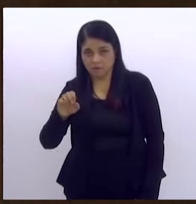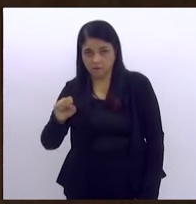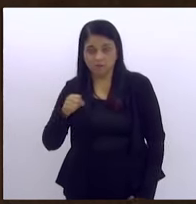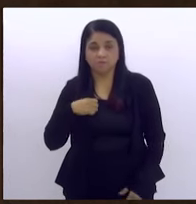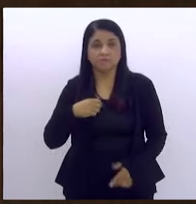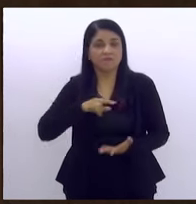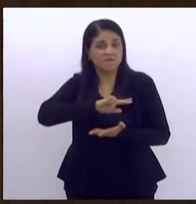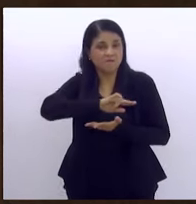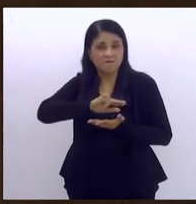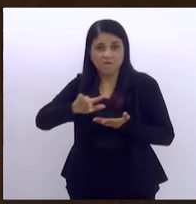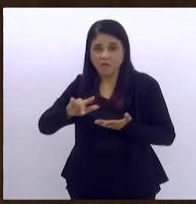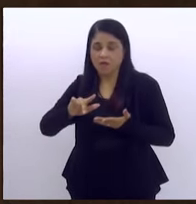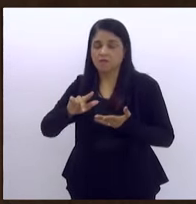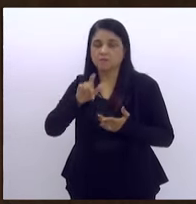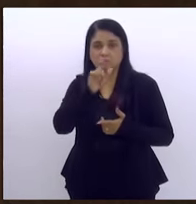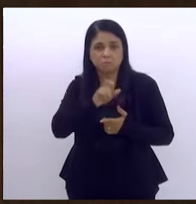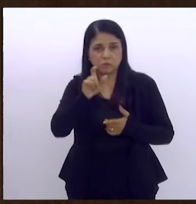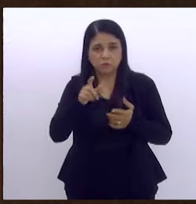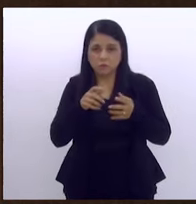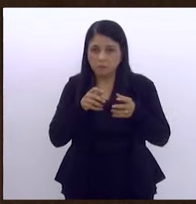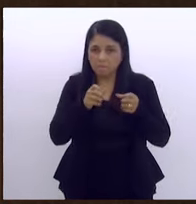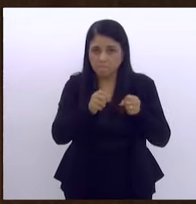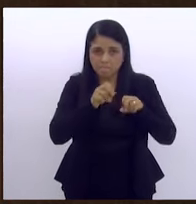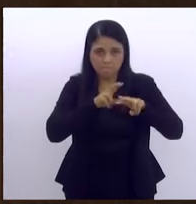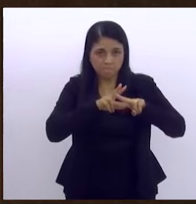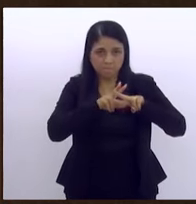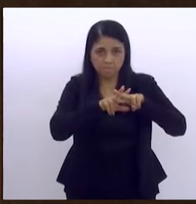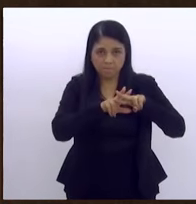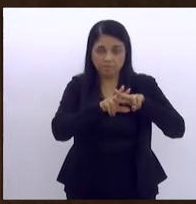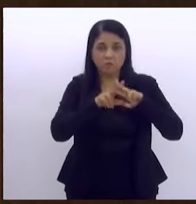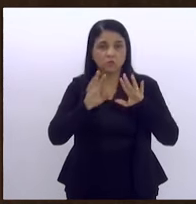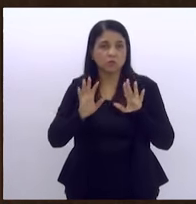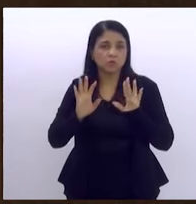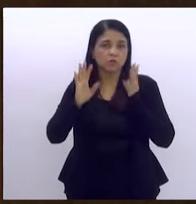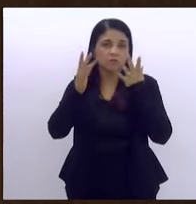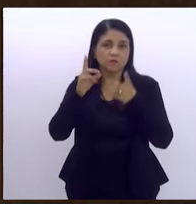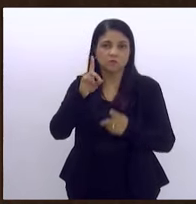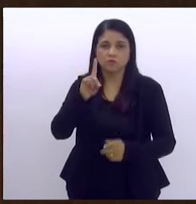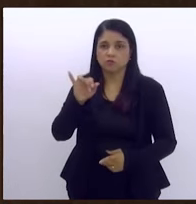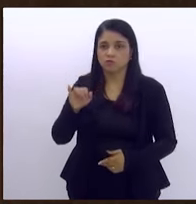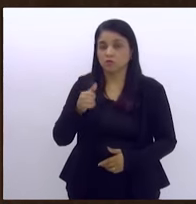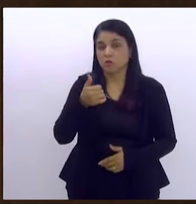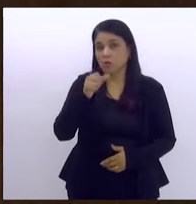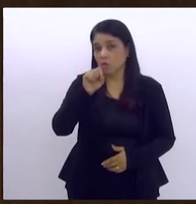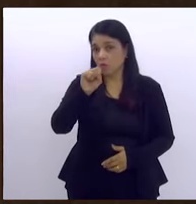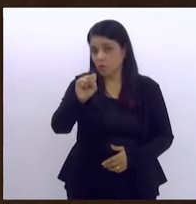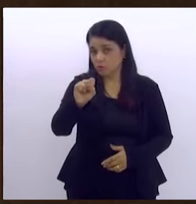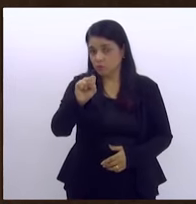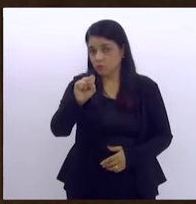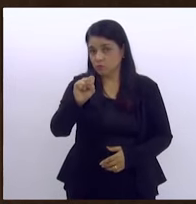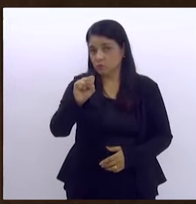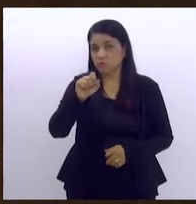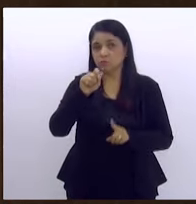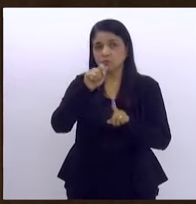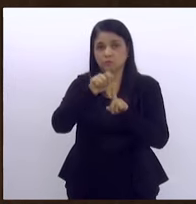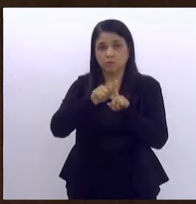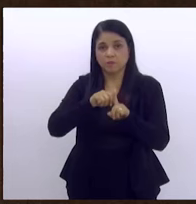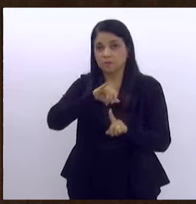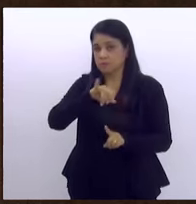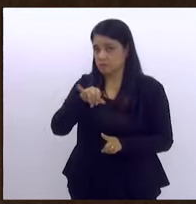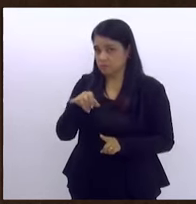vários prisioneiros no evento ocorrido no dia 8 de